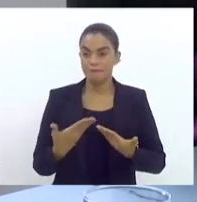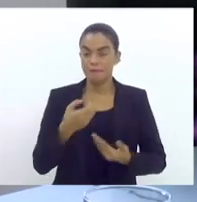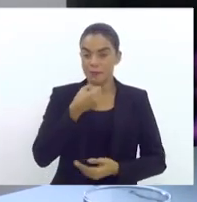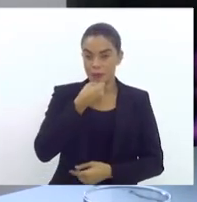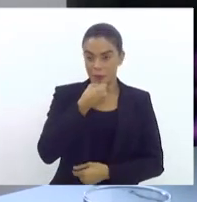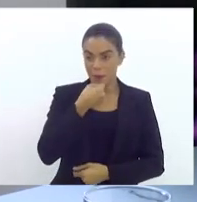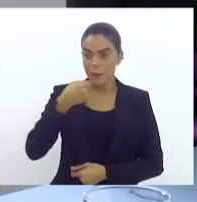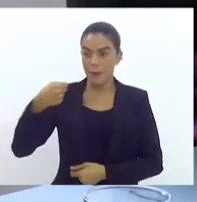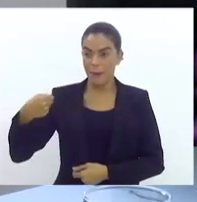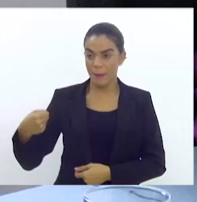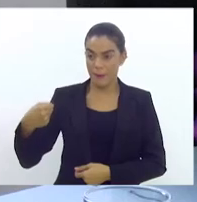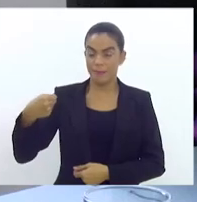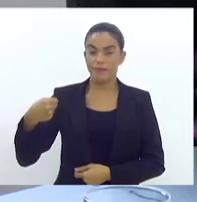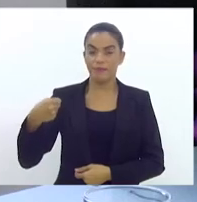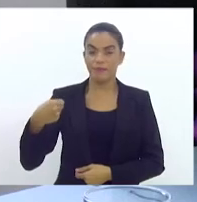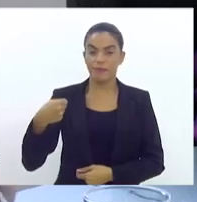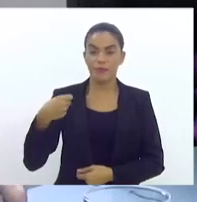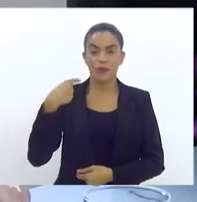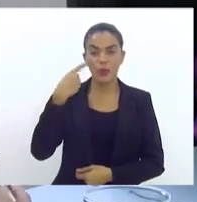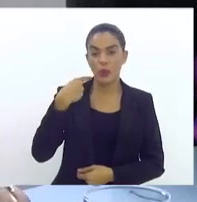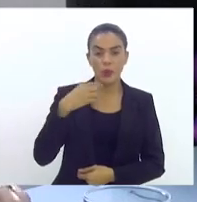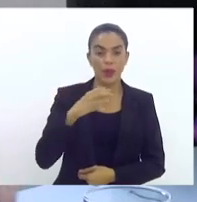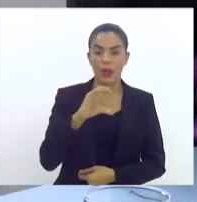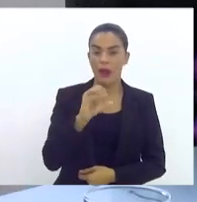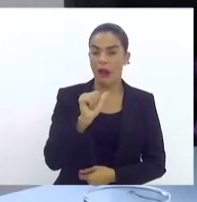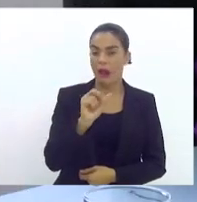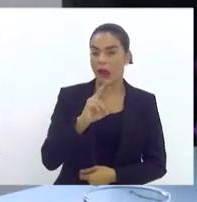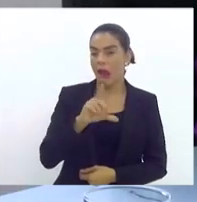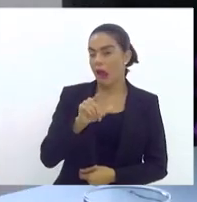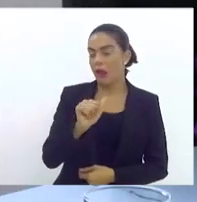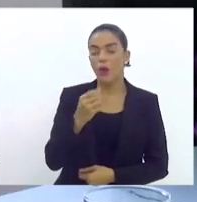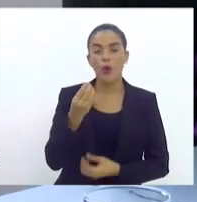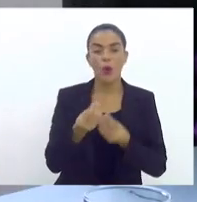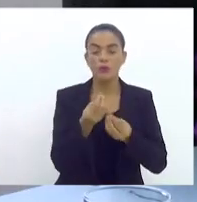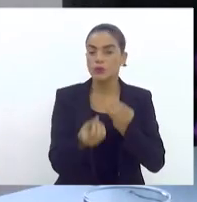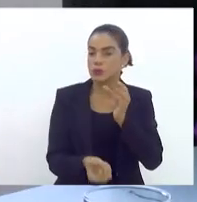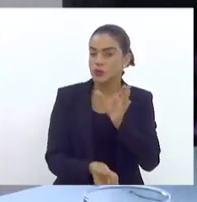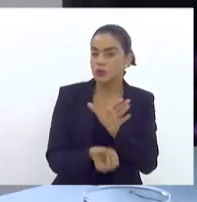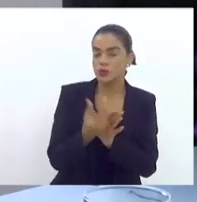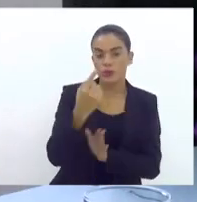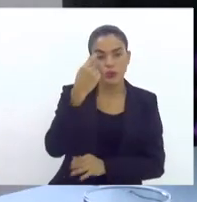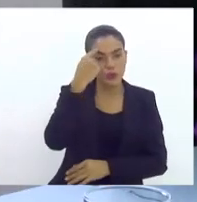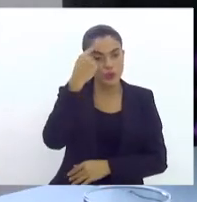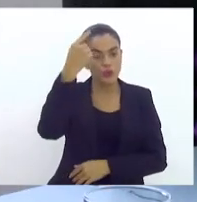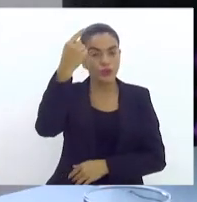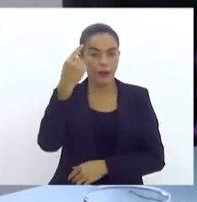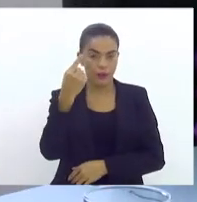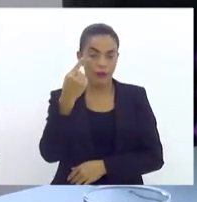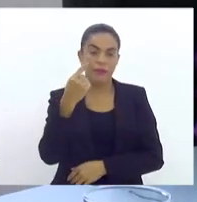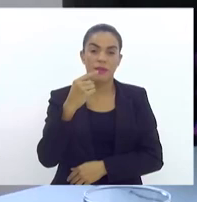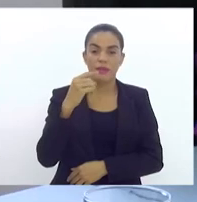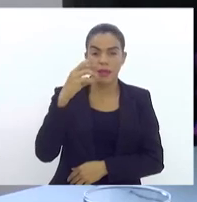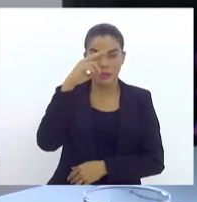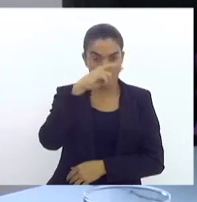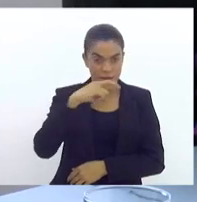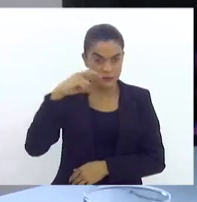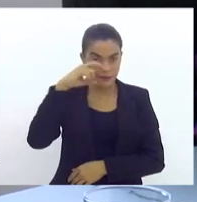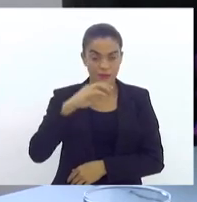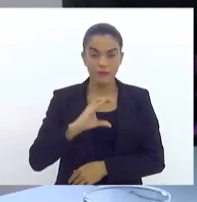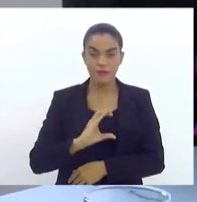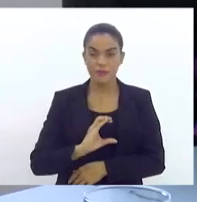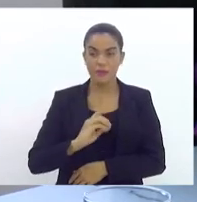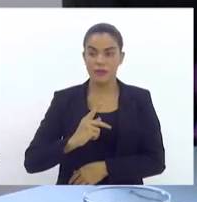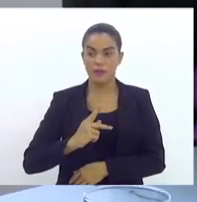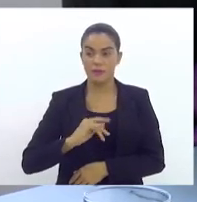vossa excelência é o que que como sur essa ideia da violência dessa CPI primeiro que essa casa